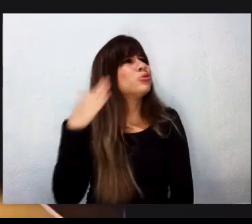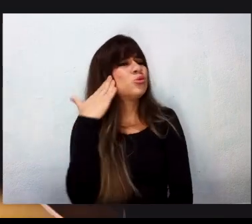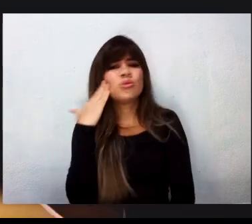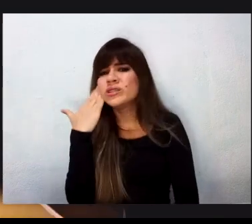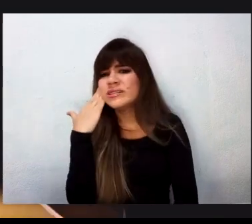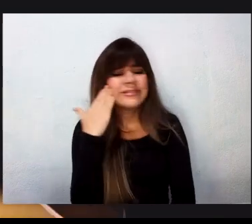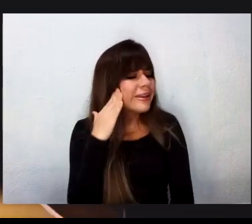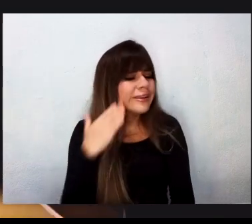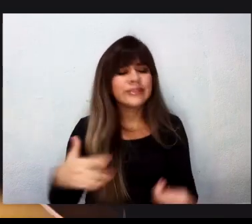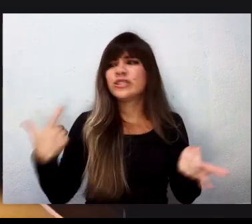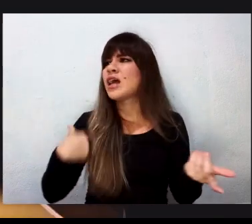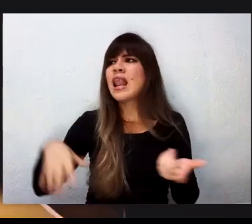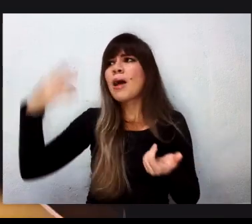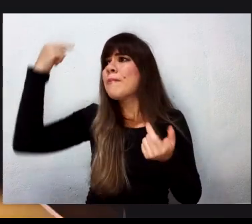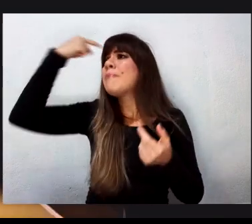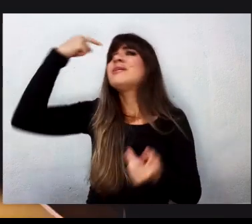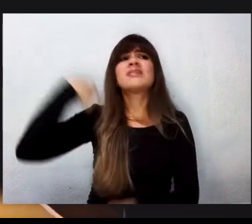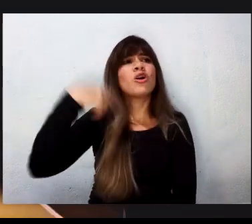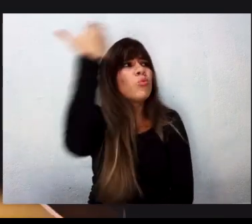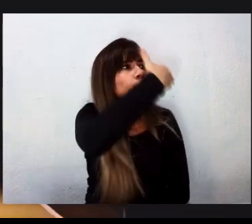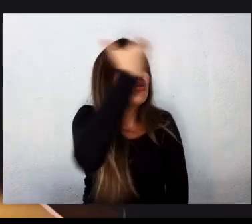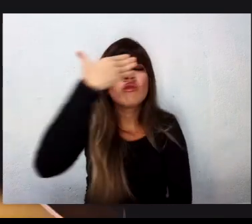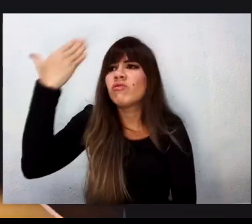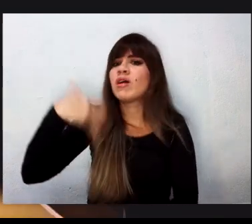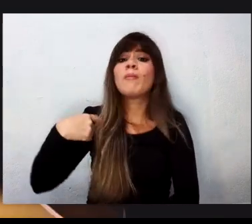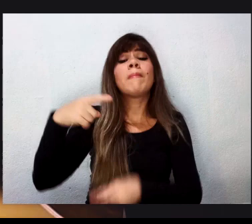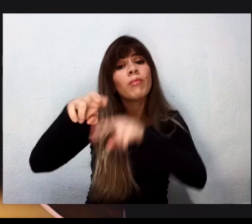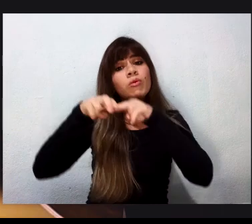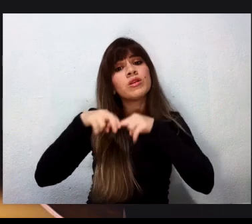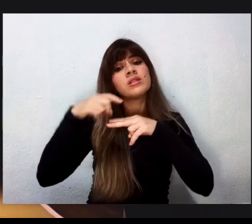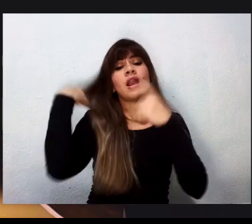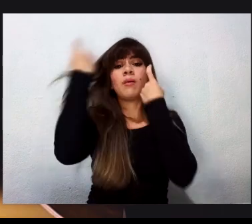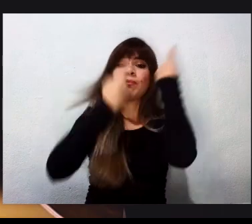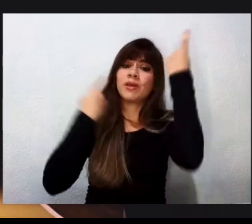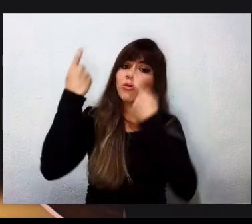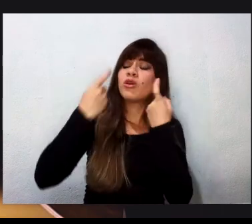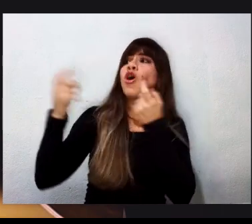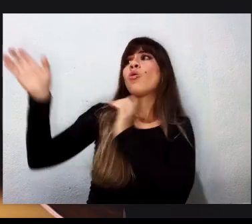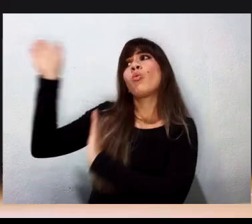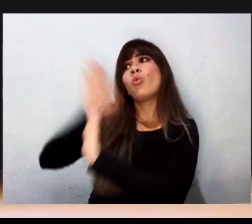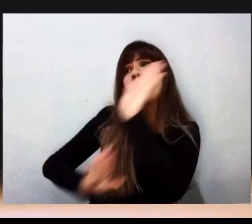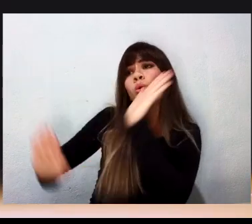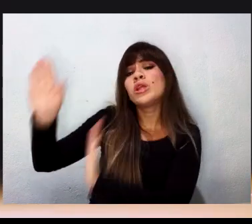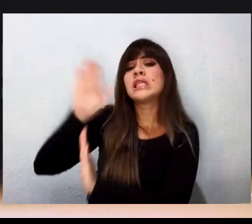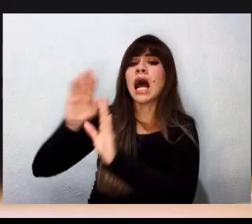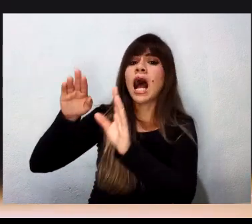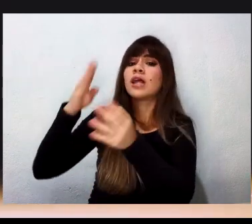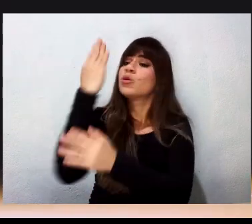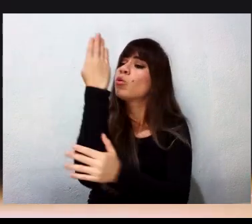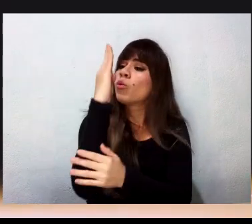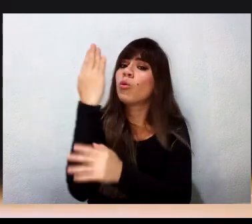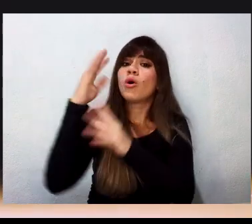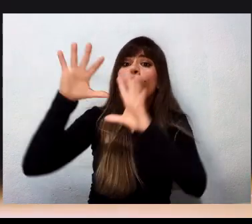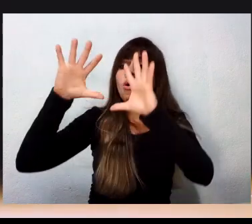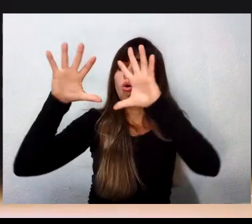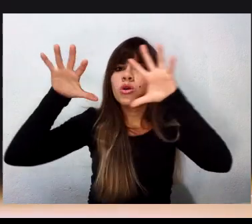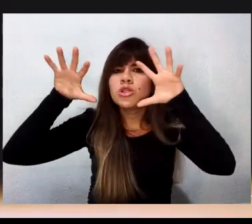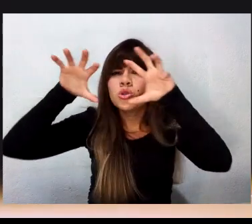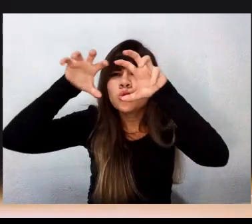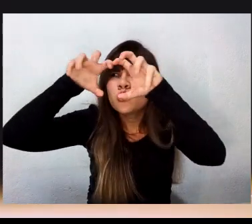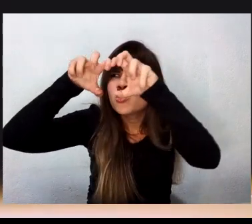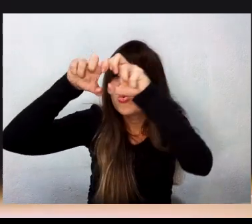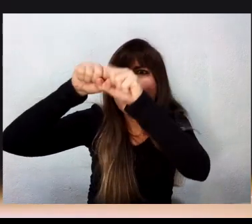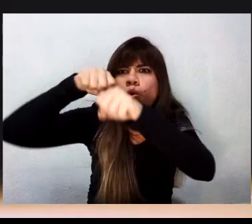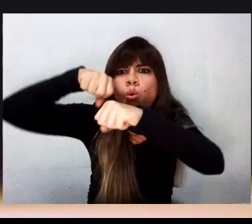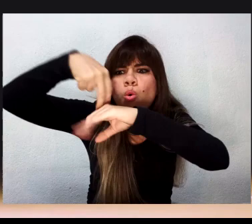não entende, Napoleão. Ela pensa que eu não enxergo. Por isso ela se preocupa. Cuidado com a beira do